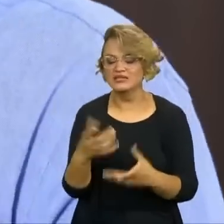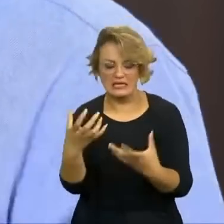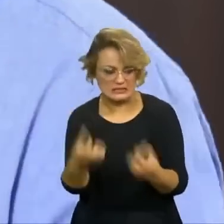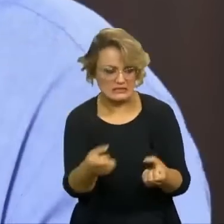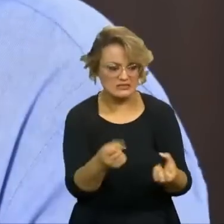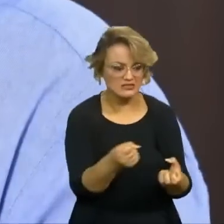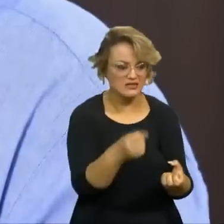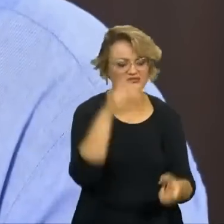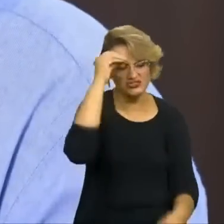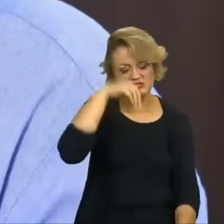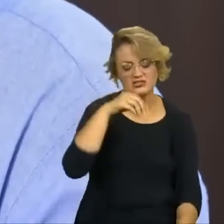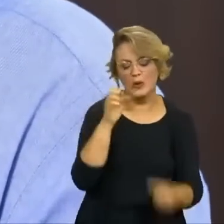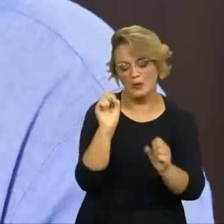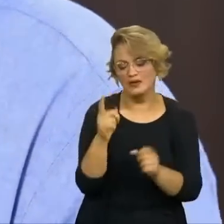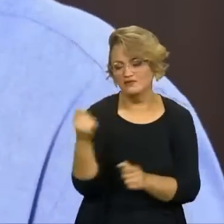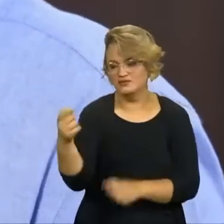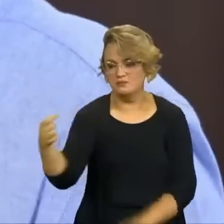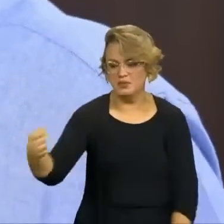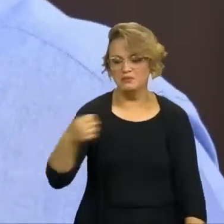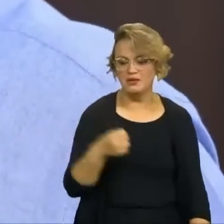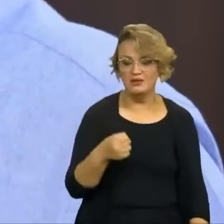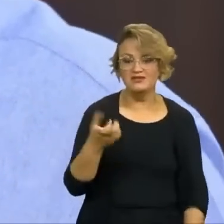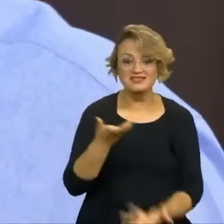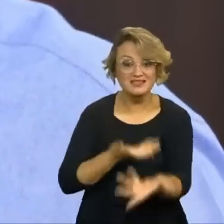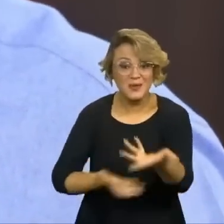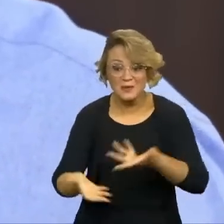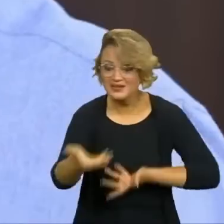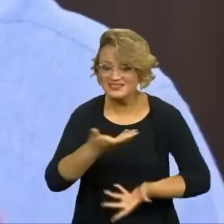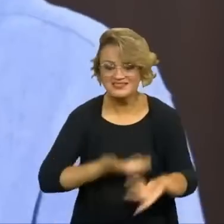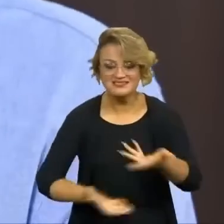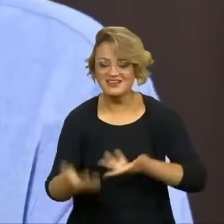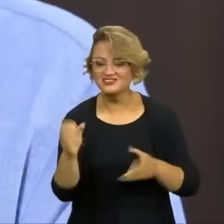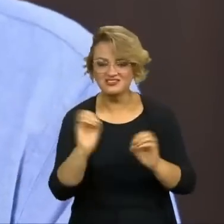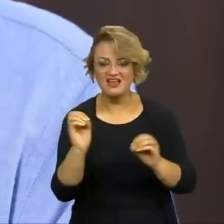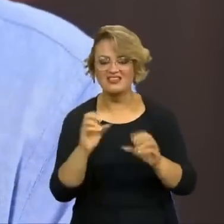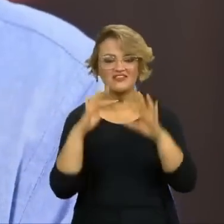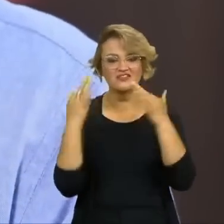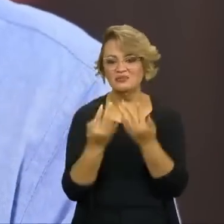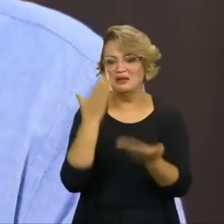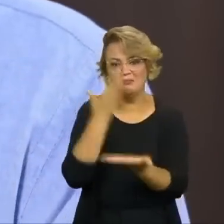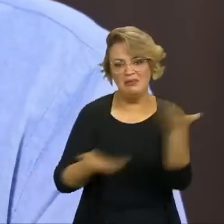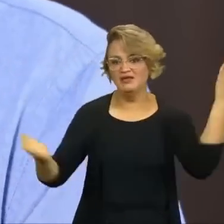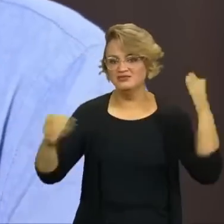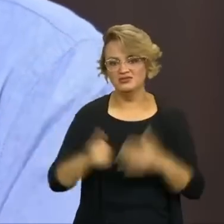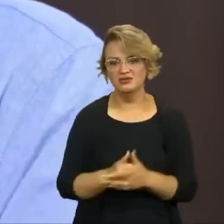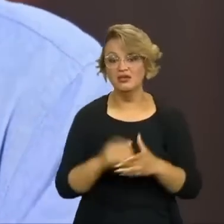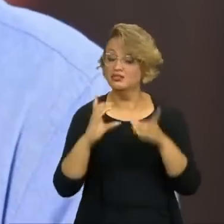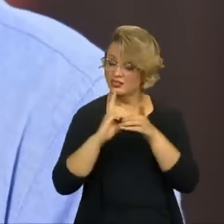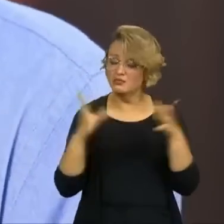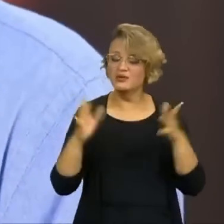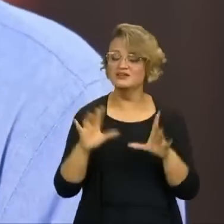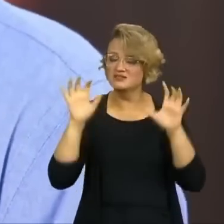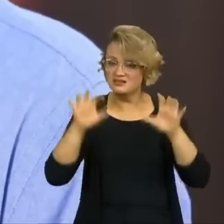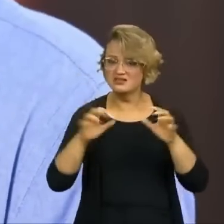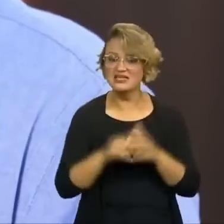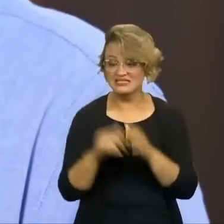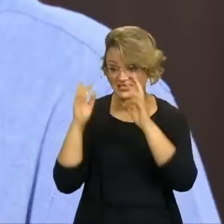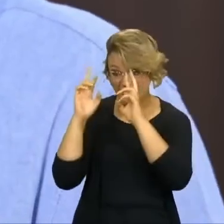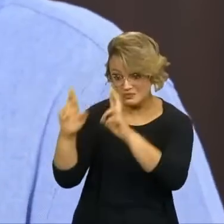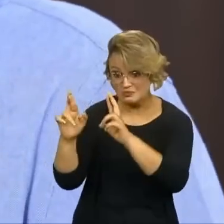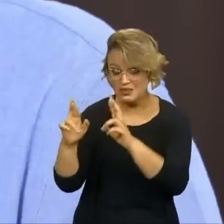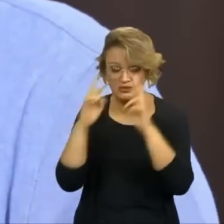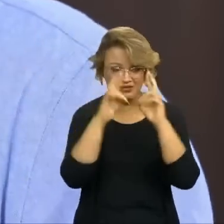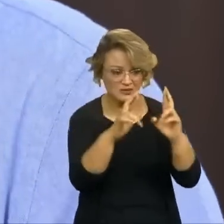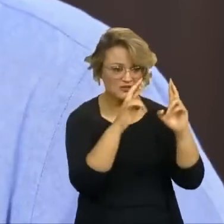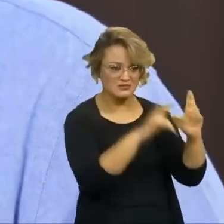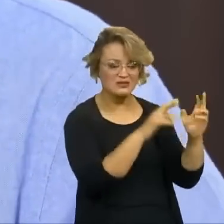essa cumplicidade, a família se destrói. A democracia é isso. Se não houver respeito às instituições, se